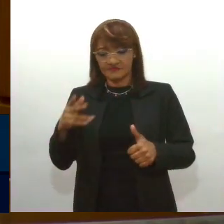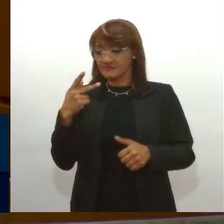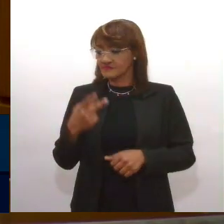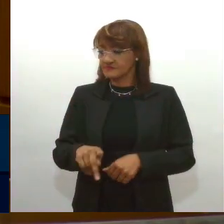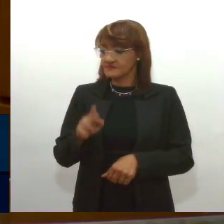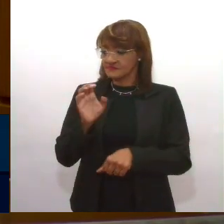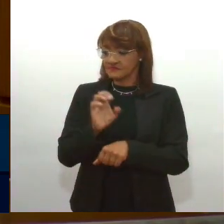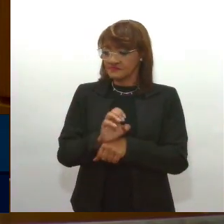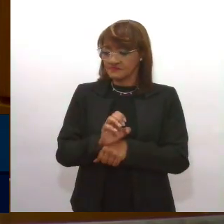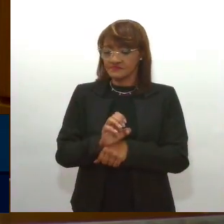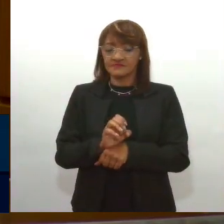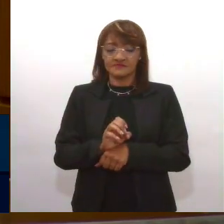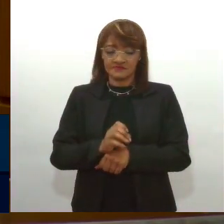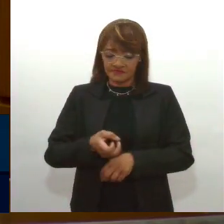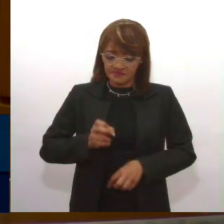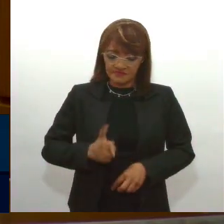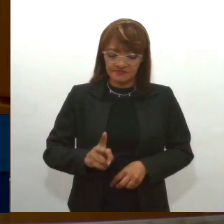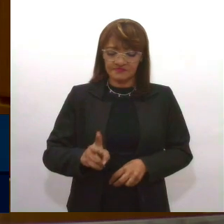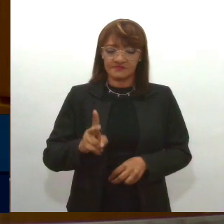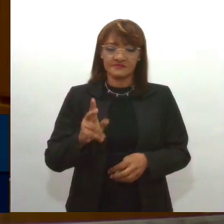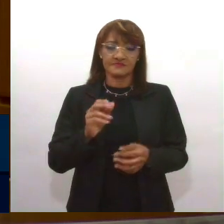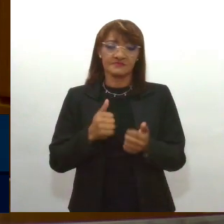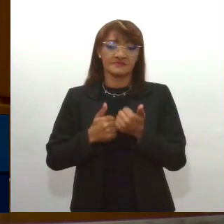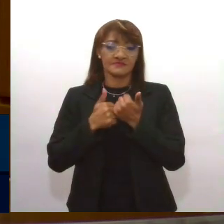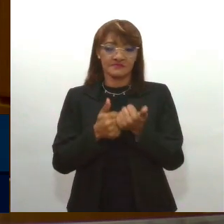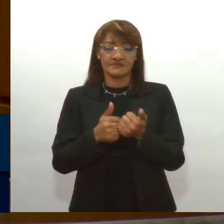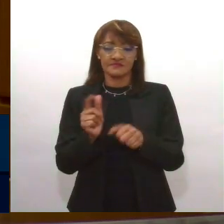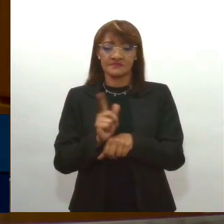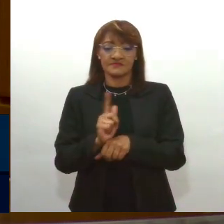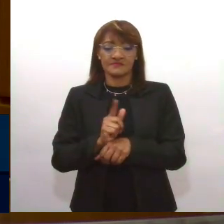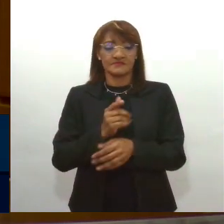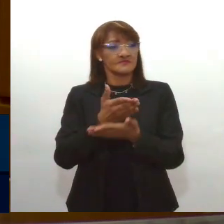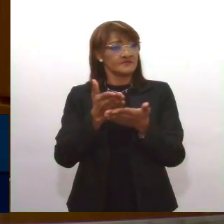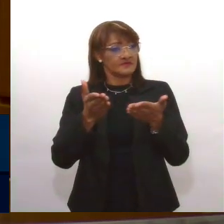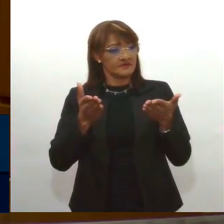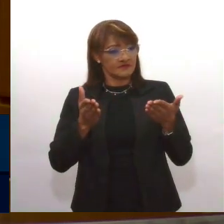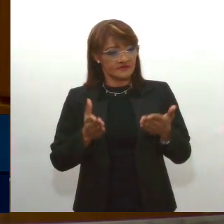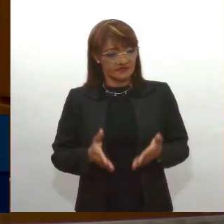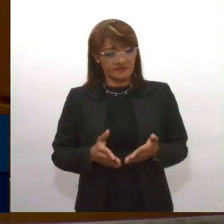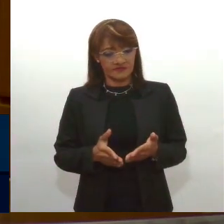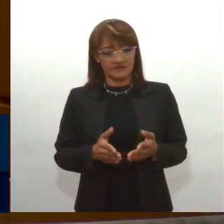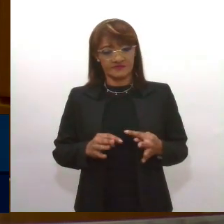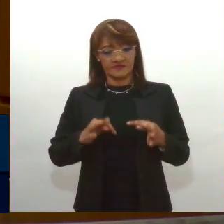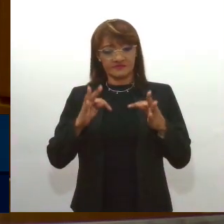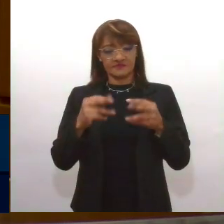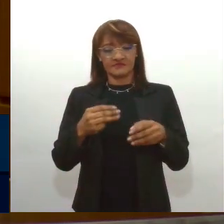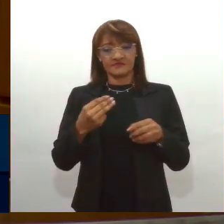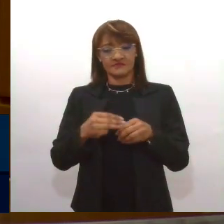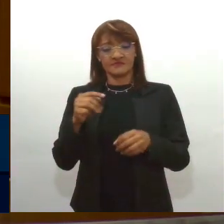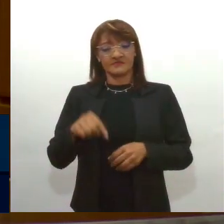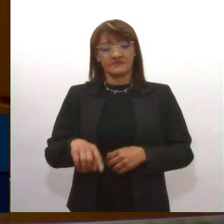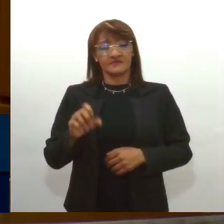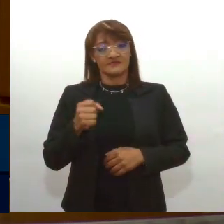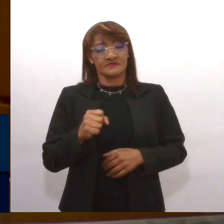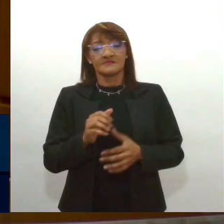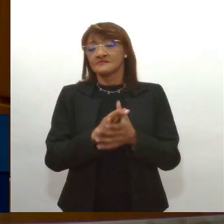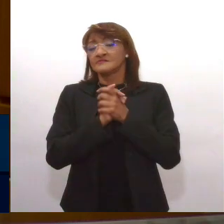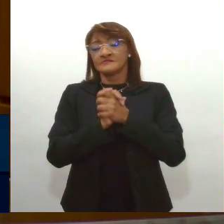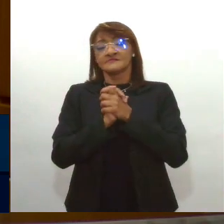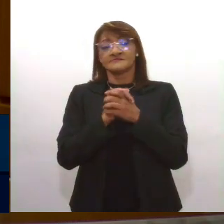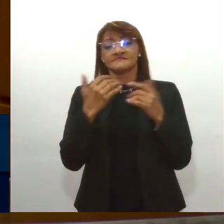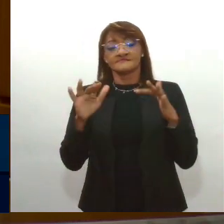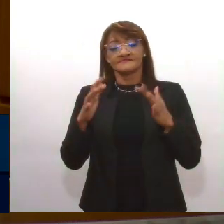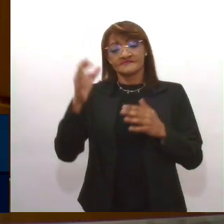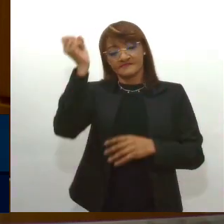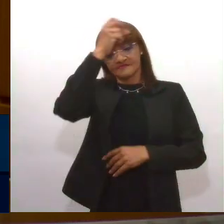disposição dos gestores para atender aos interesses de todos os municípios de Sergipe Parabéns aos prefeitos e prefeitas